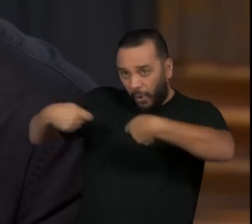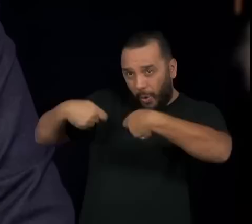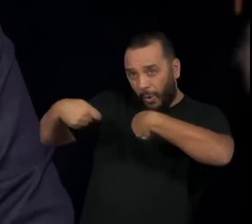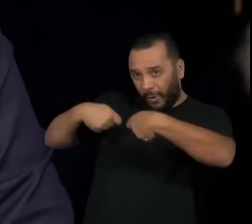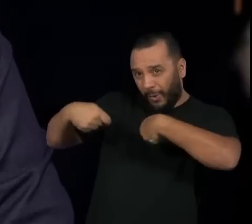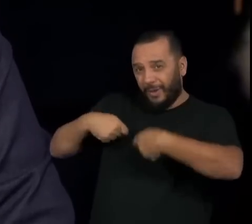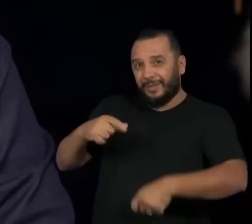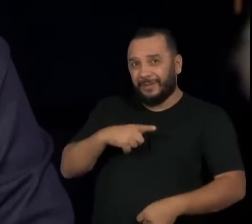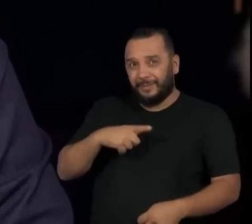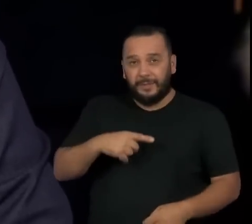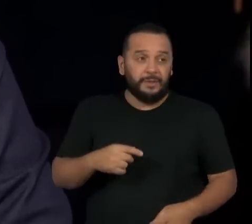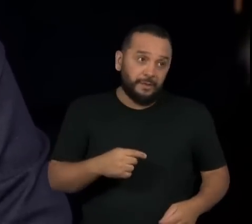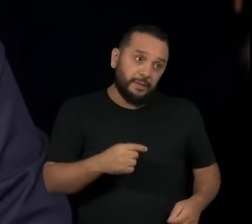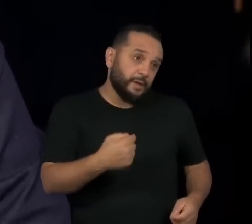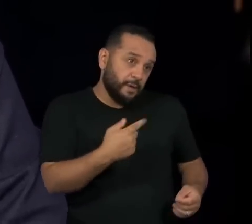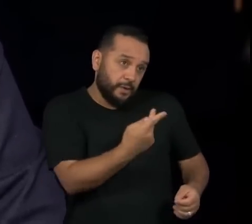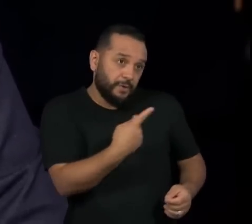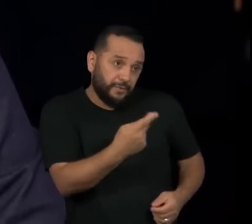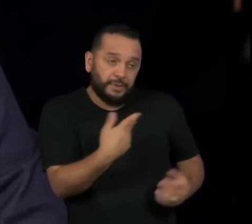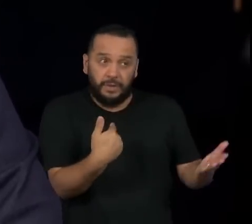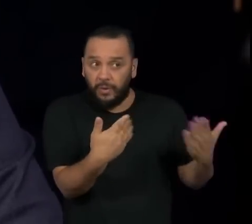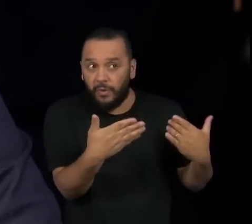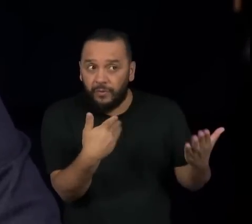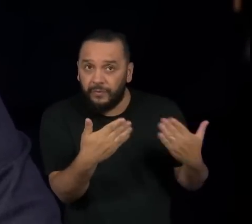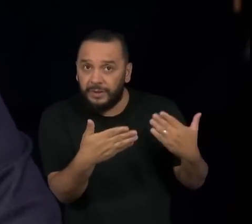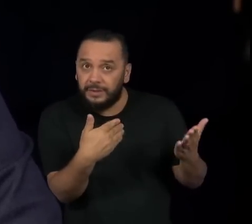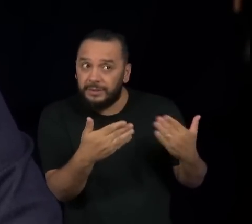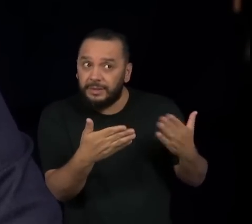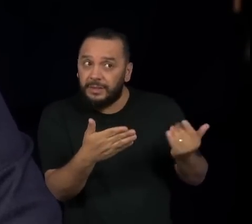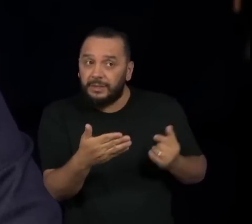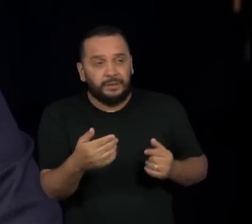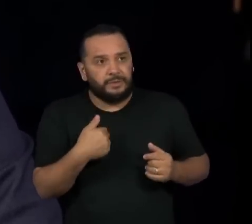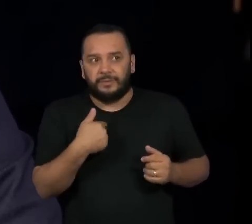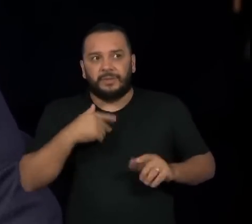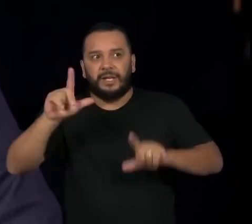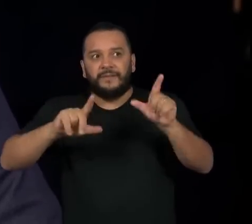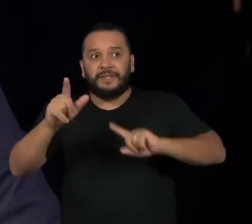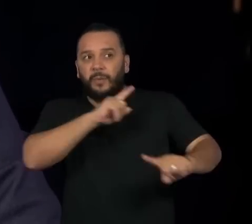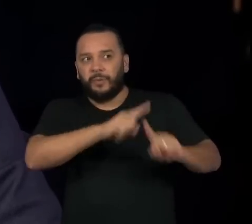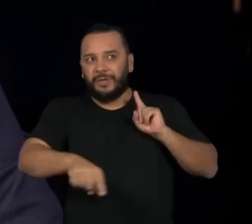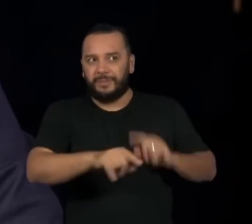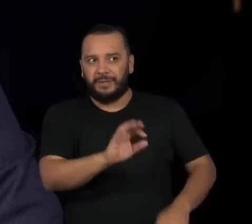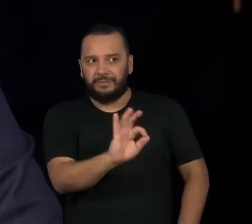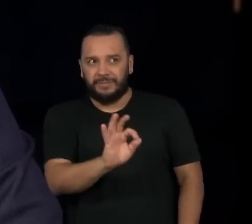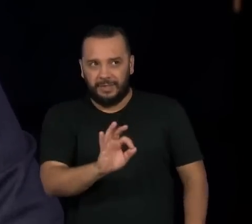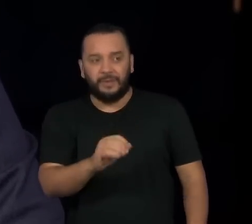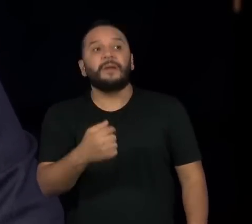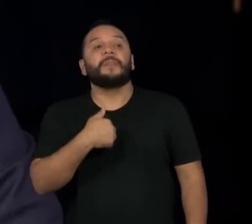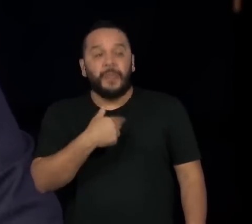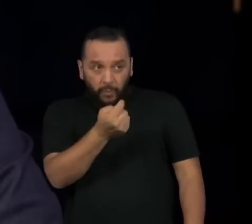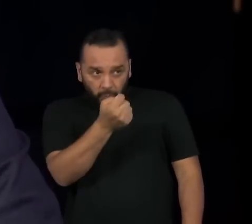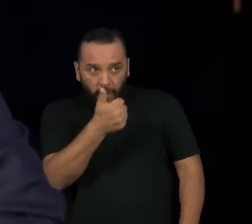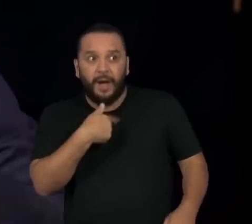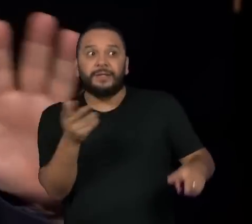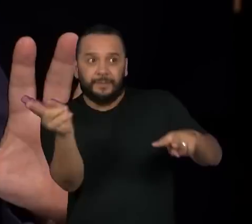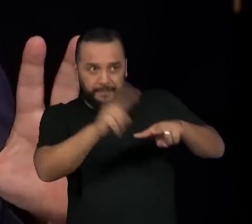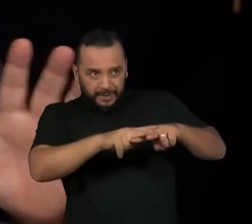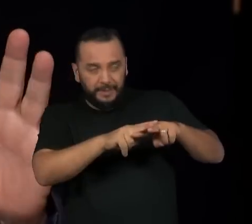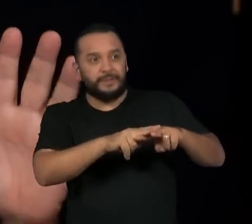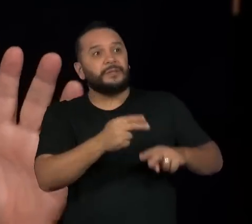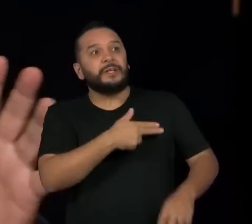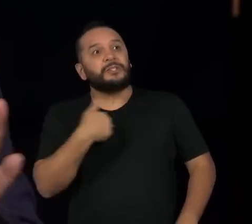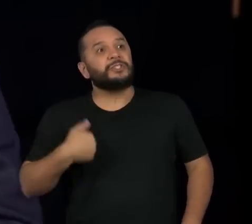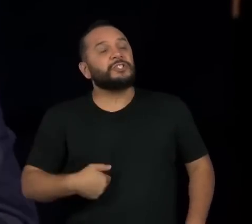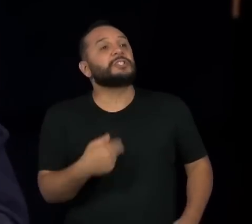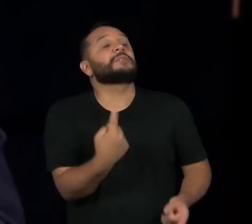Thay? Nós estamos aqui conversando e me parece que isso não vai ser censurado, né? Eu quase fui detido na China simplesmente